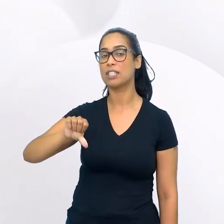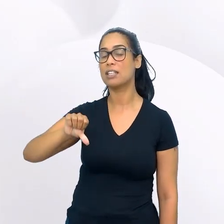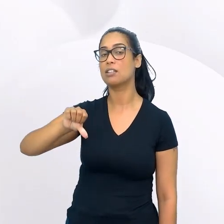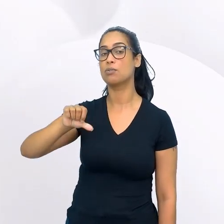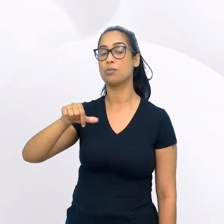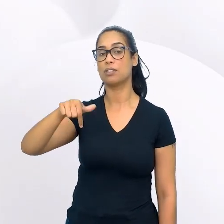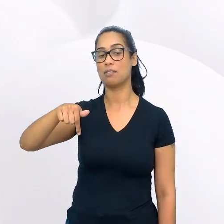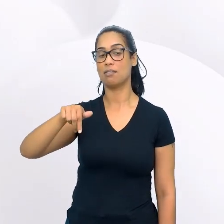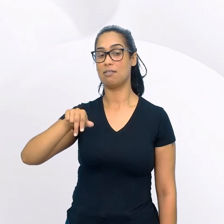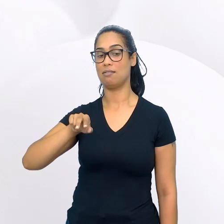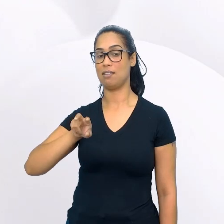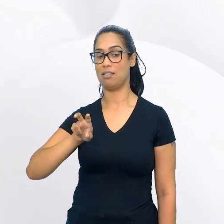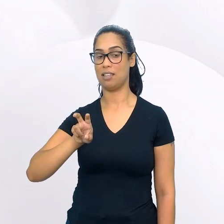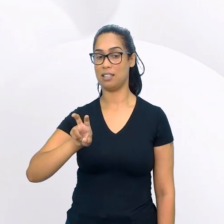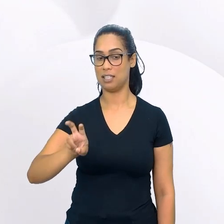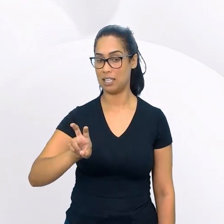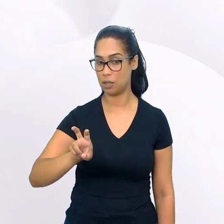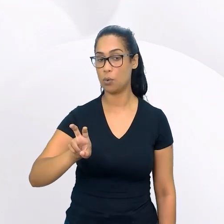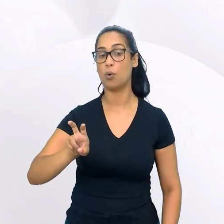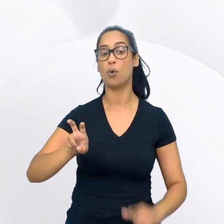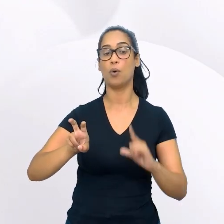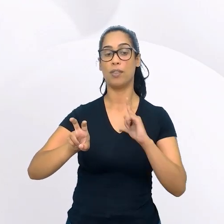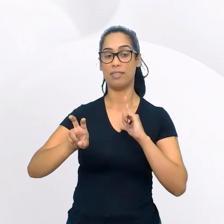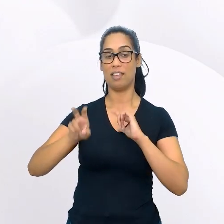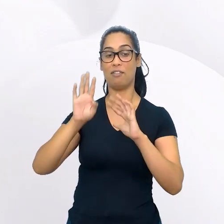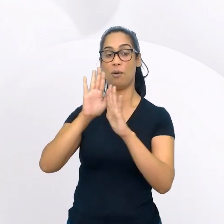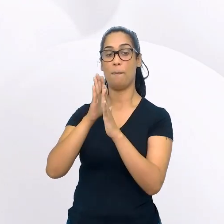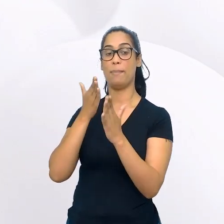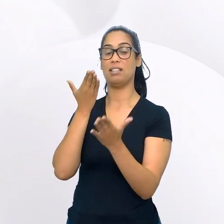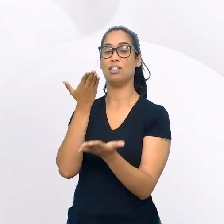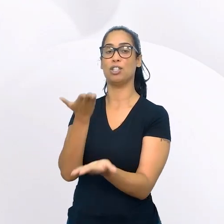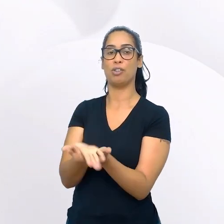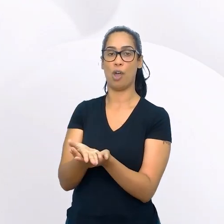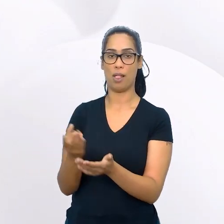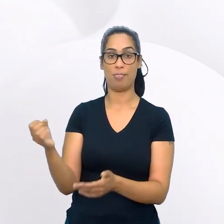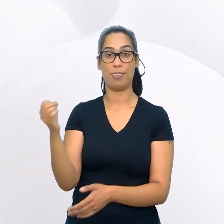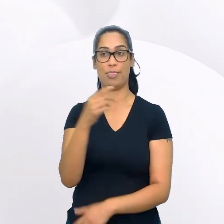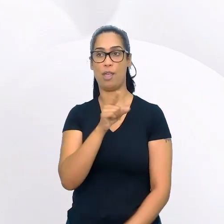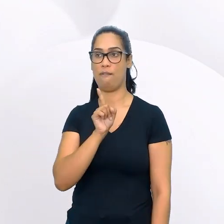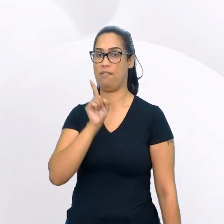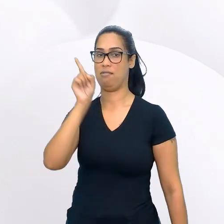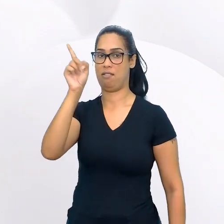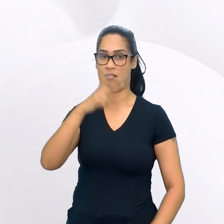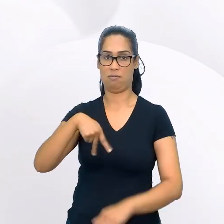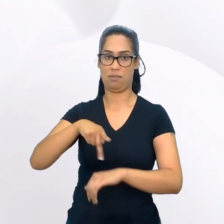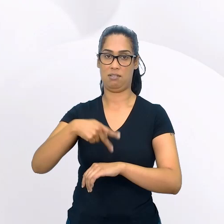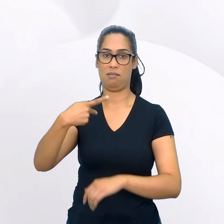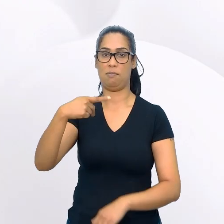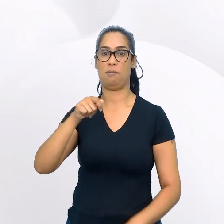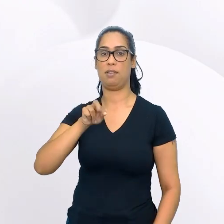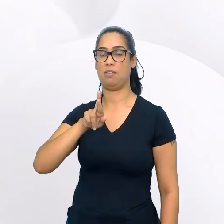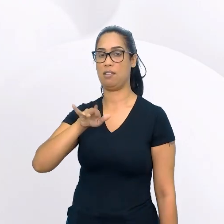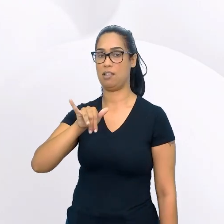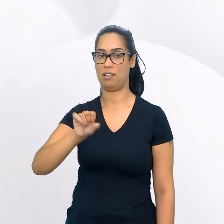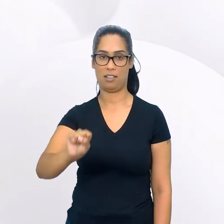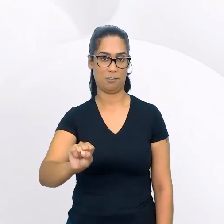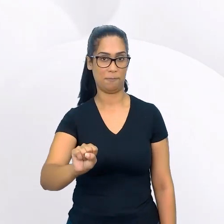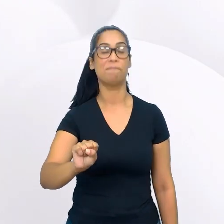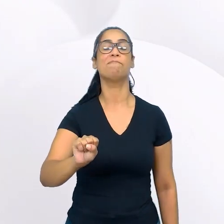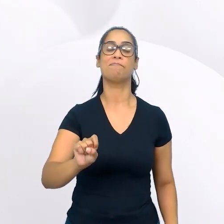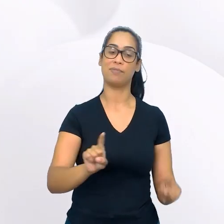disso vão surgir outras propostas vai ser ampliando tem vai se ter uma escola também